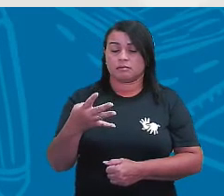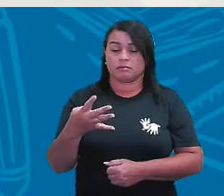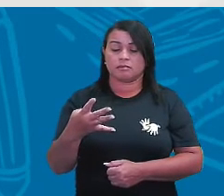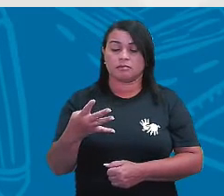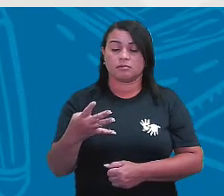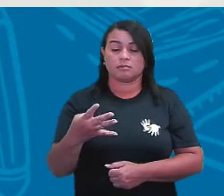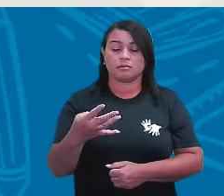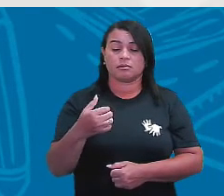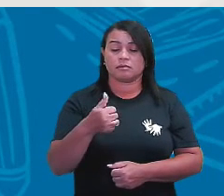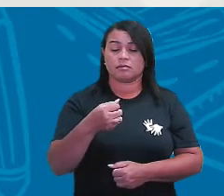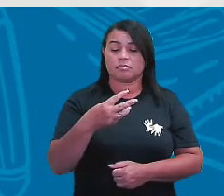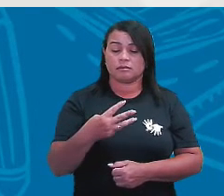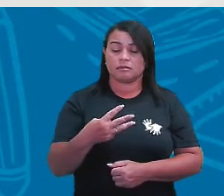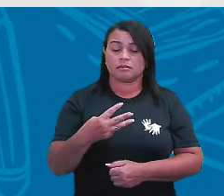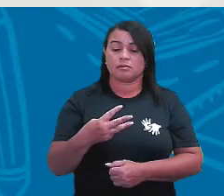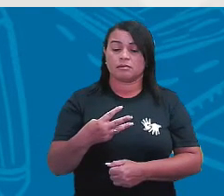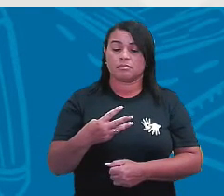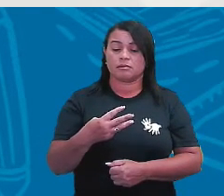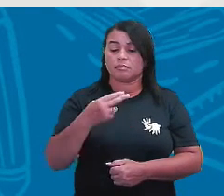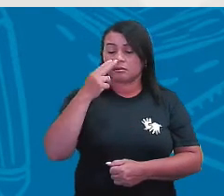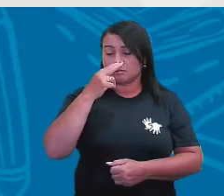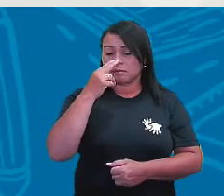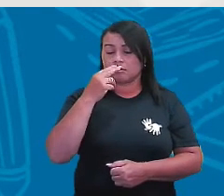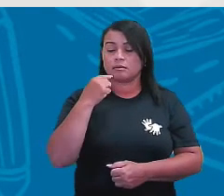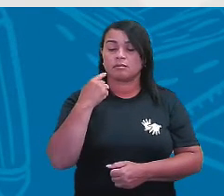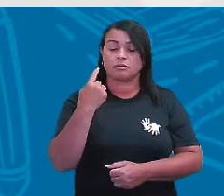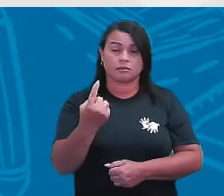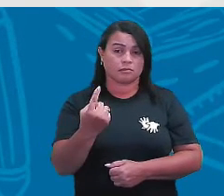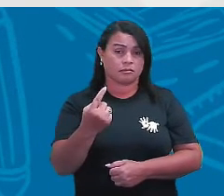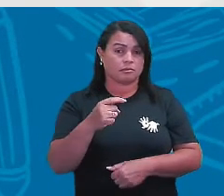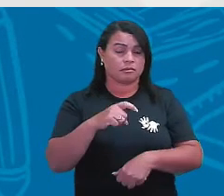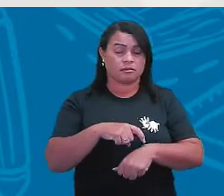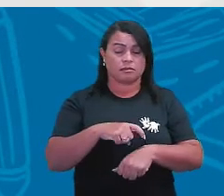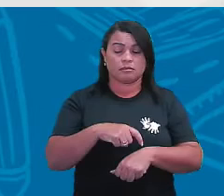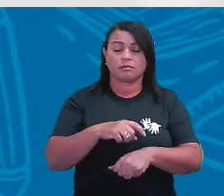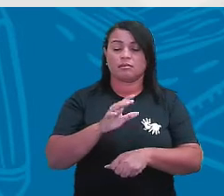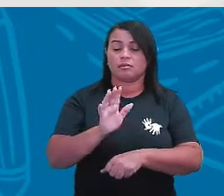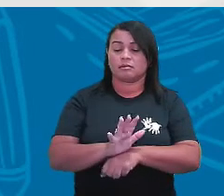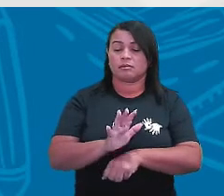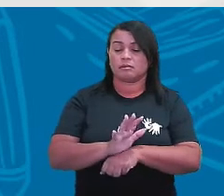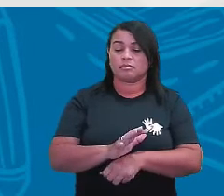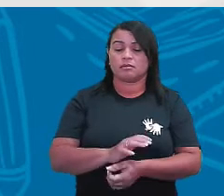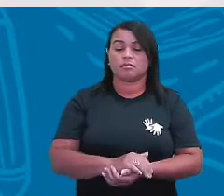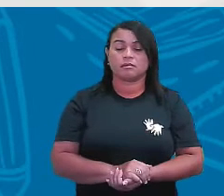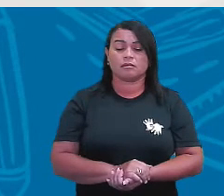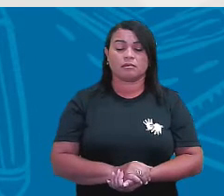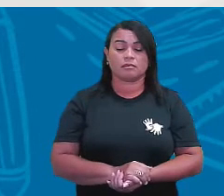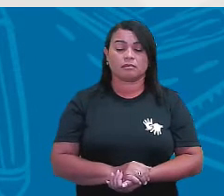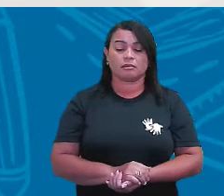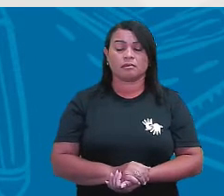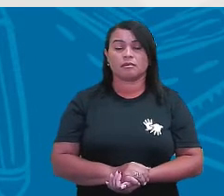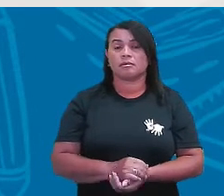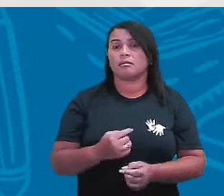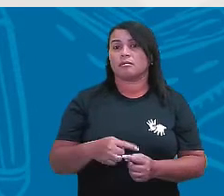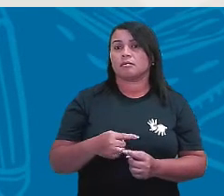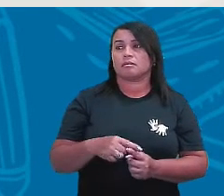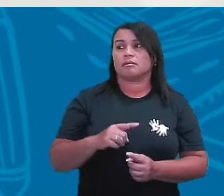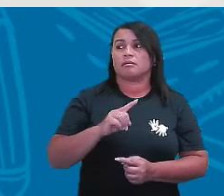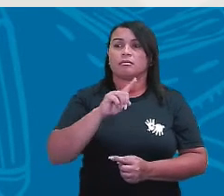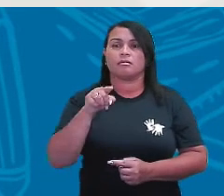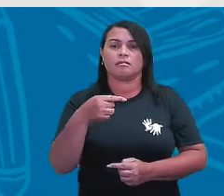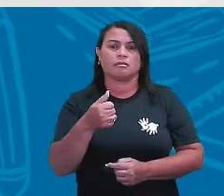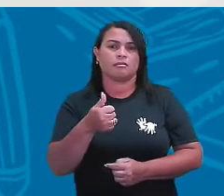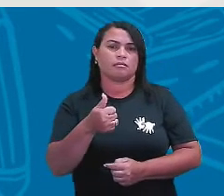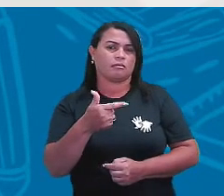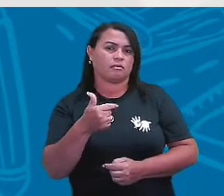horas. 13 horas é o mesmo que 1 hora da tarde. Esse é o mais fácil, né, gente? Porque depois do 12, eu